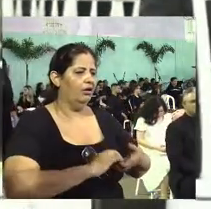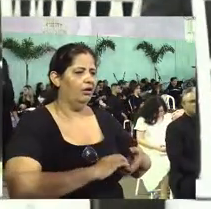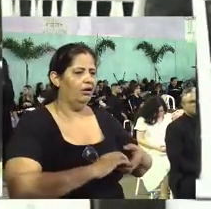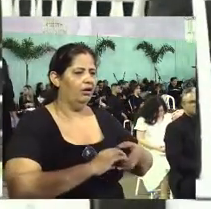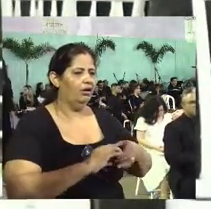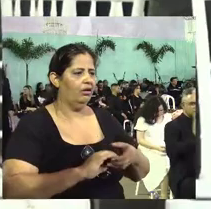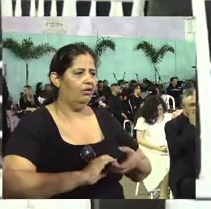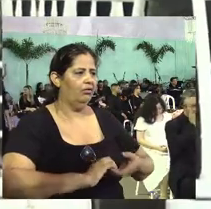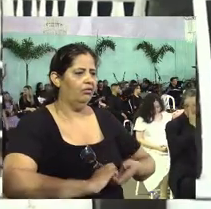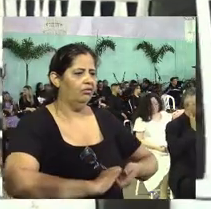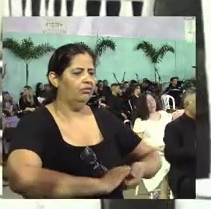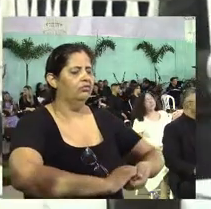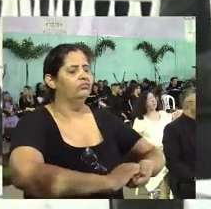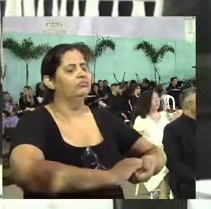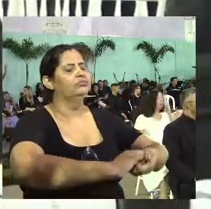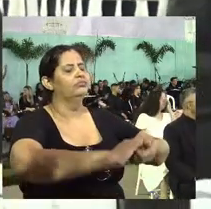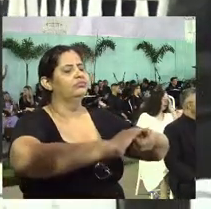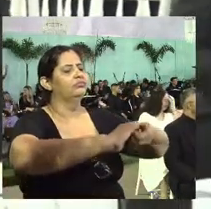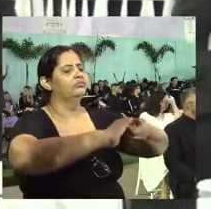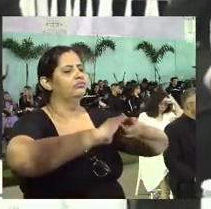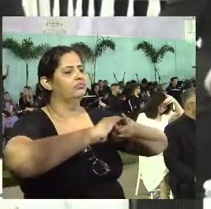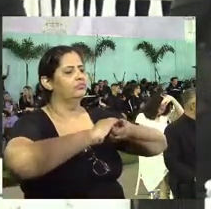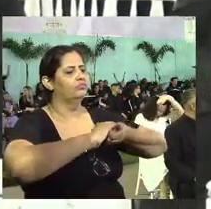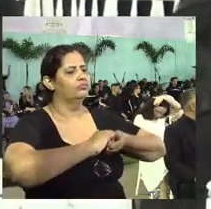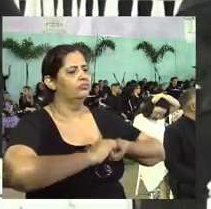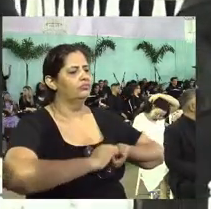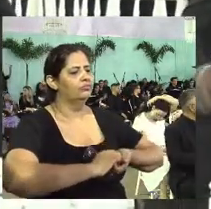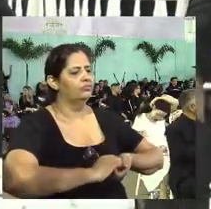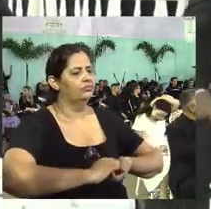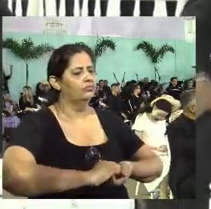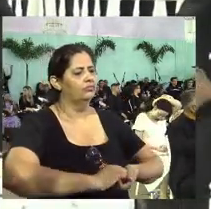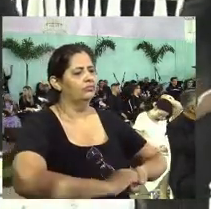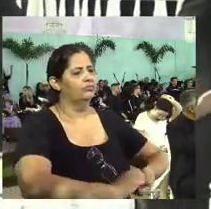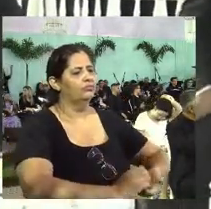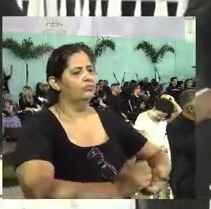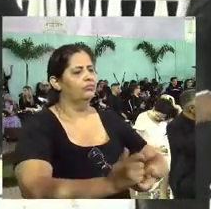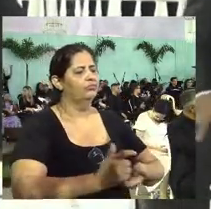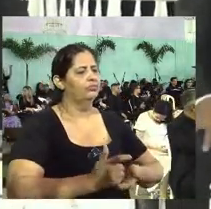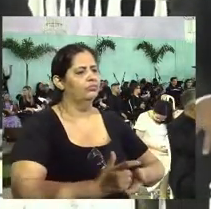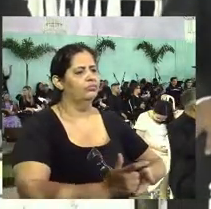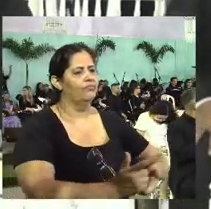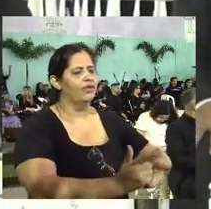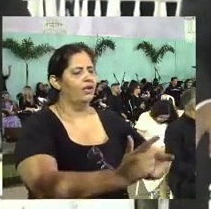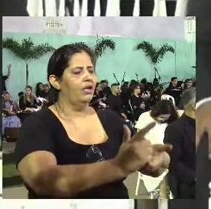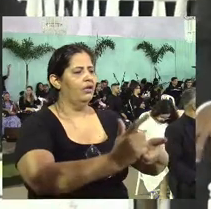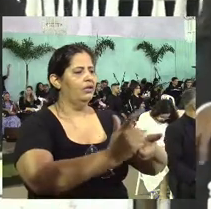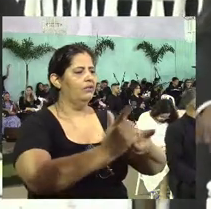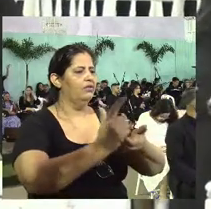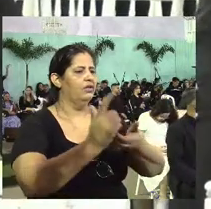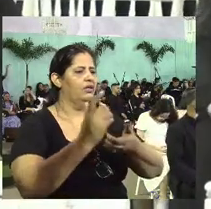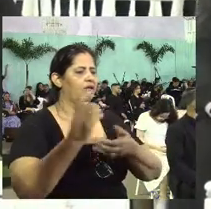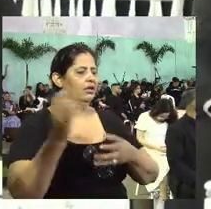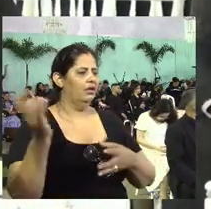amor me traz a terra respirar